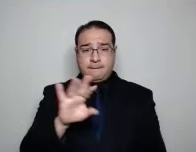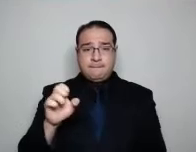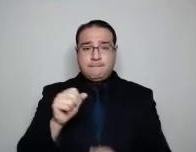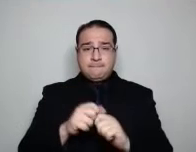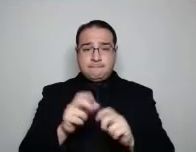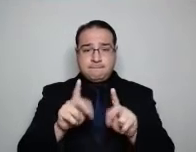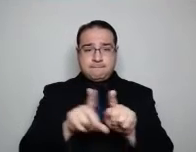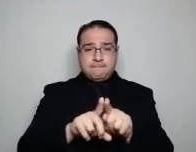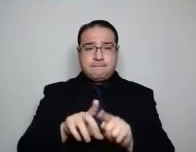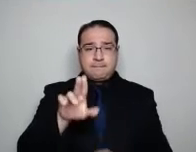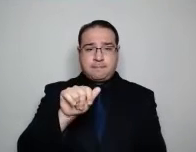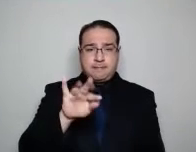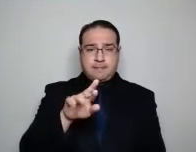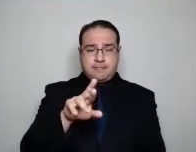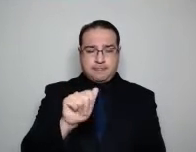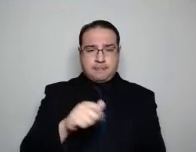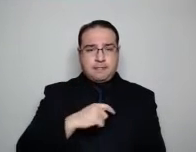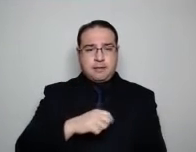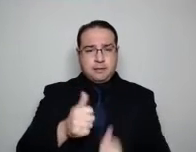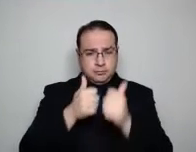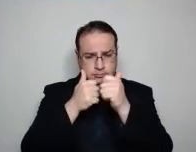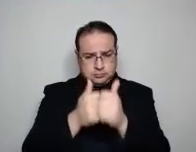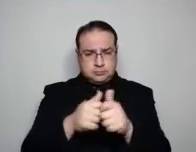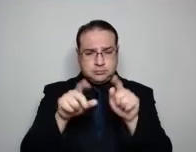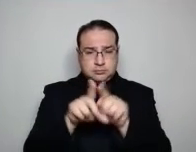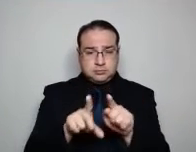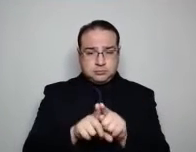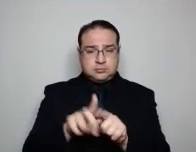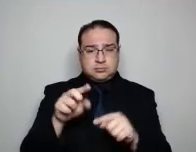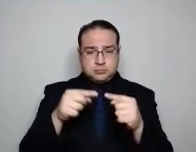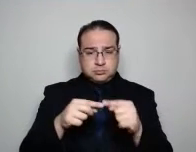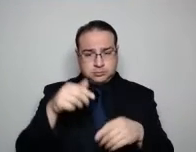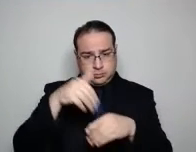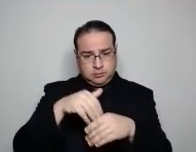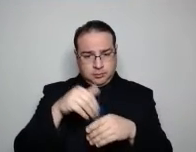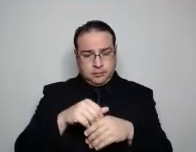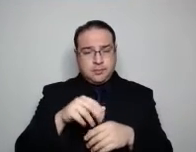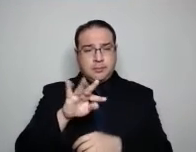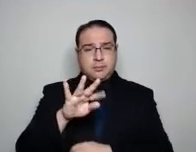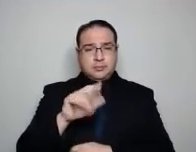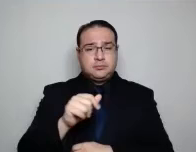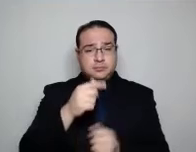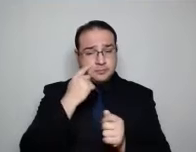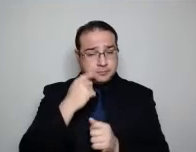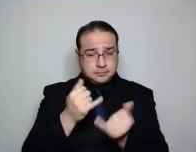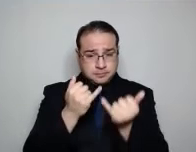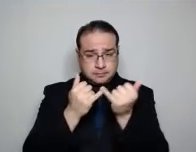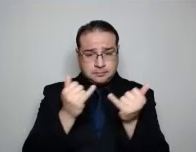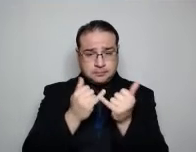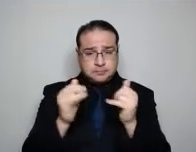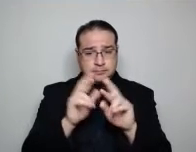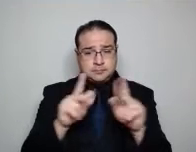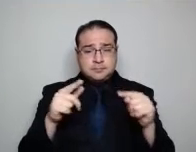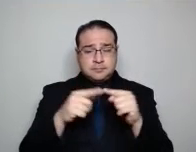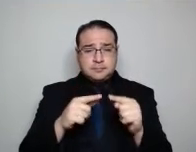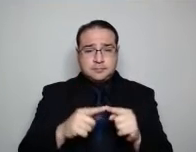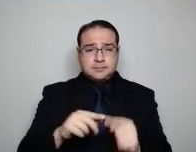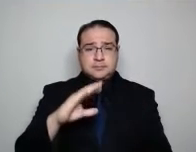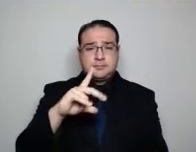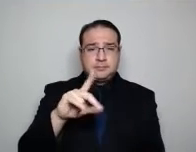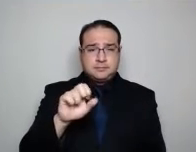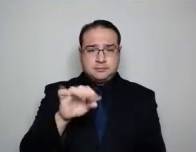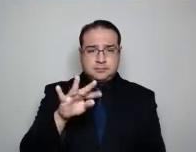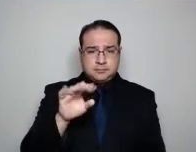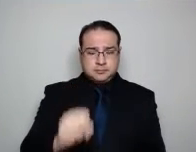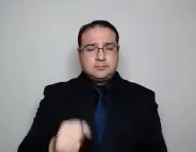autora. Acompanhado pelo Cornélio Alves e o voto vista parcialmente divergente do desembargador Cláudio Santos, dando parcial provimento ao recurso,